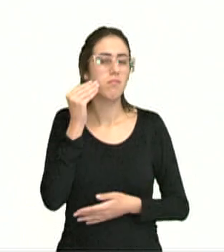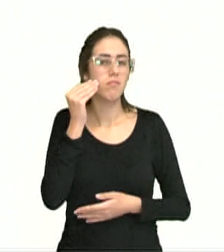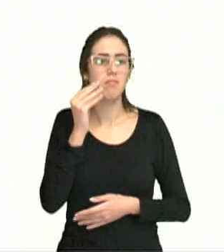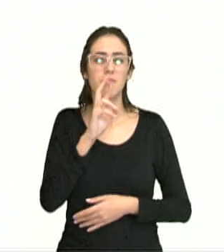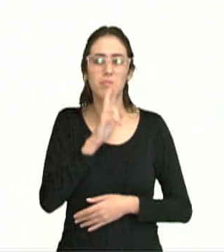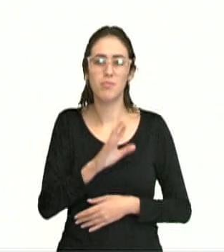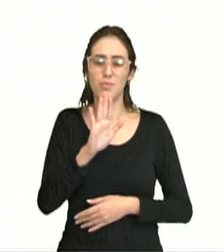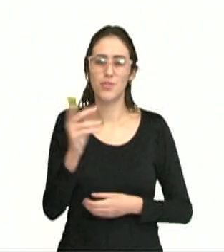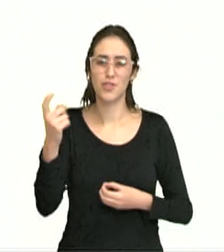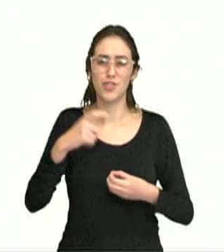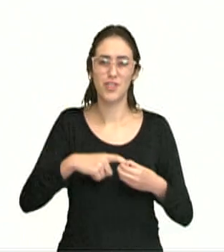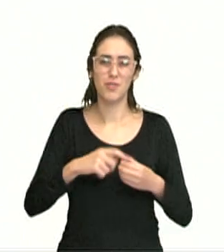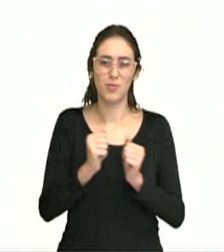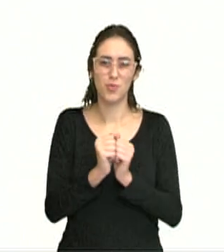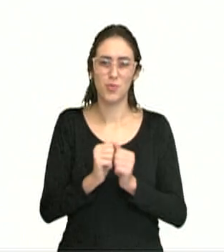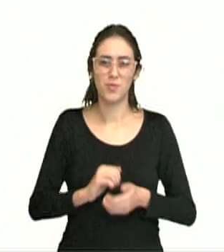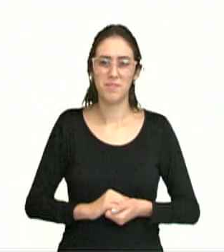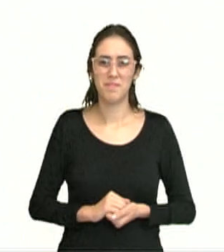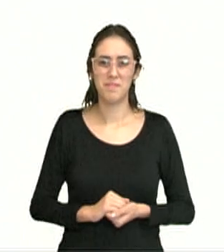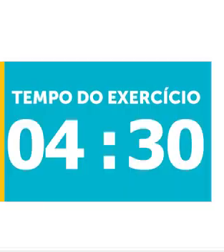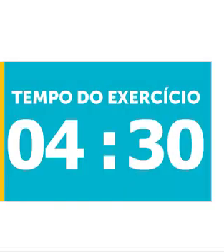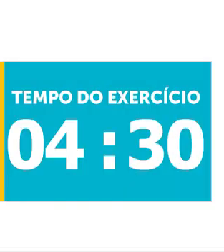resolverem e já voltamos a conferir.